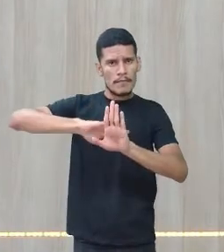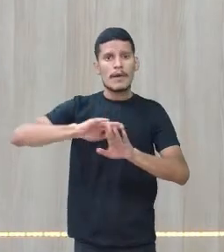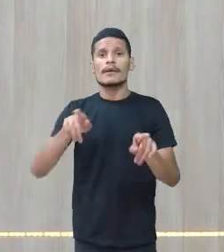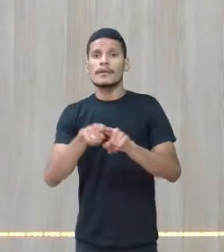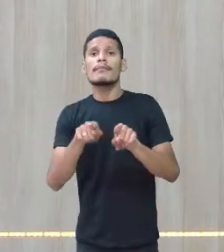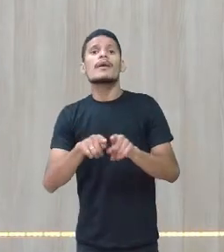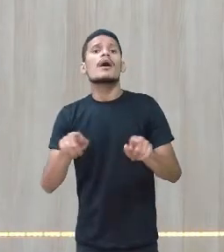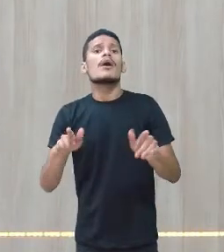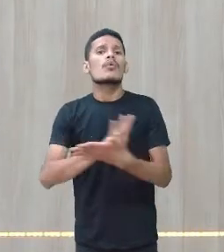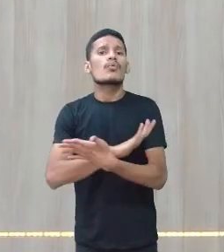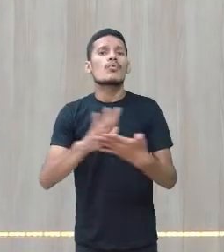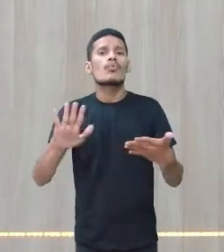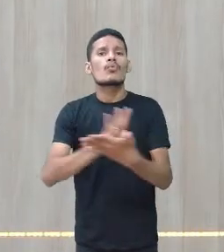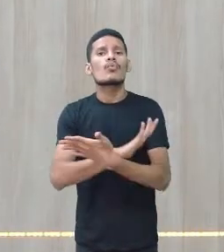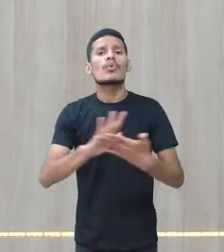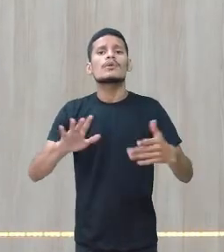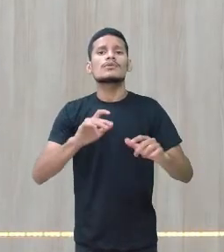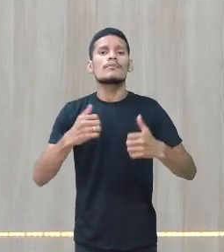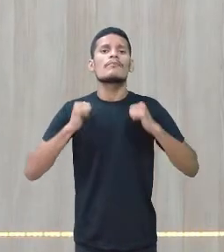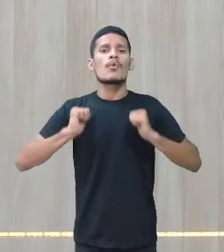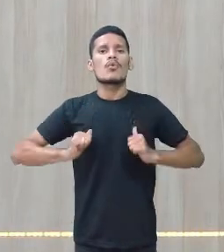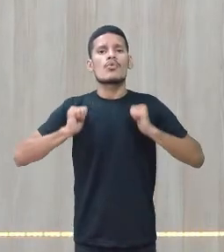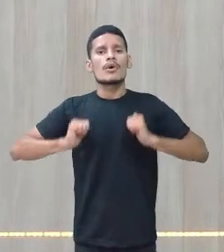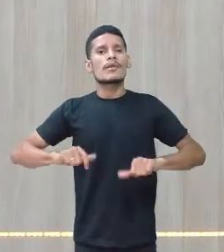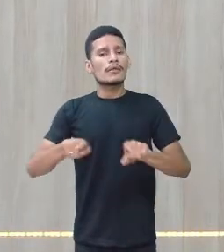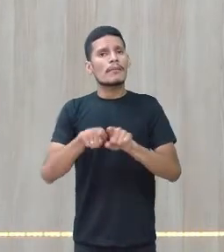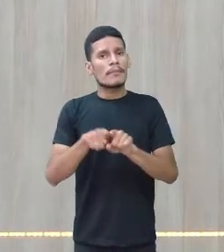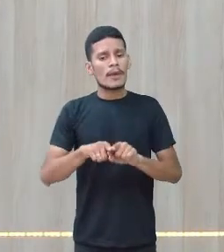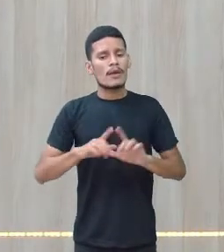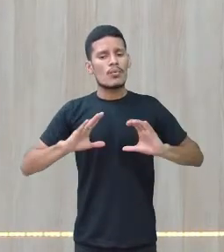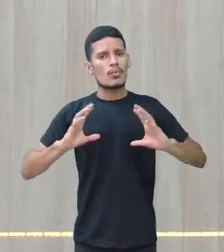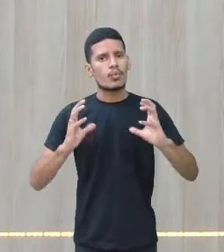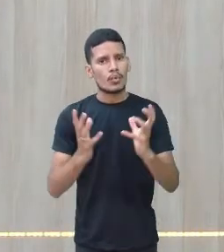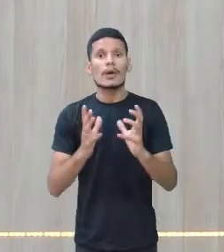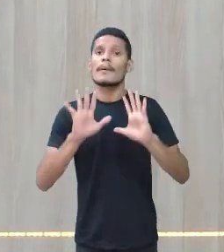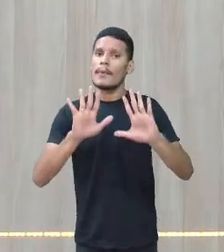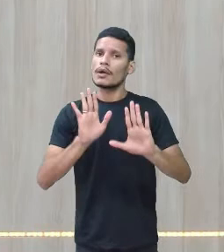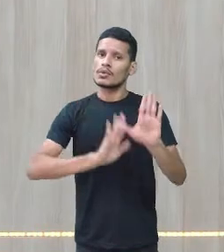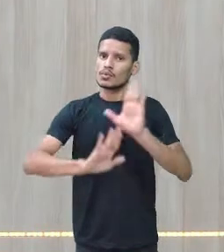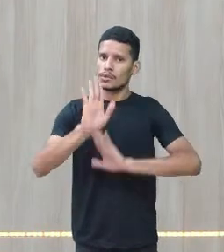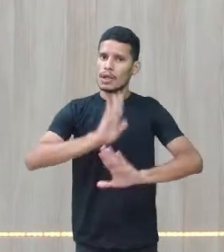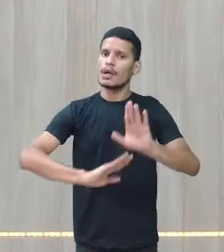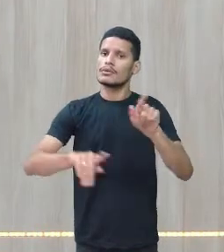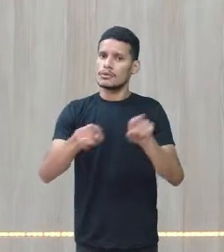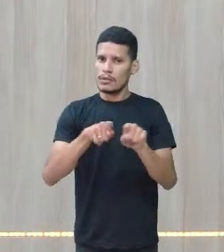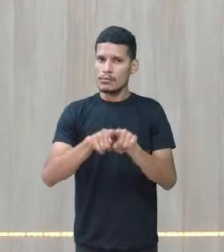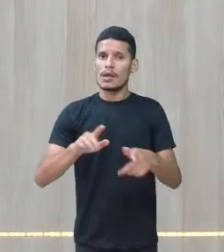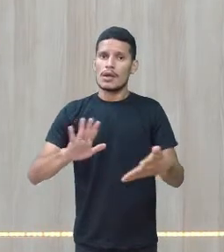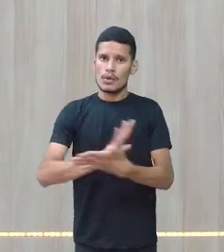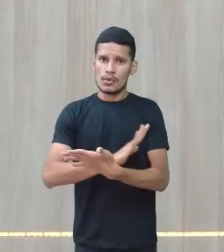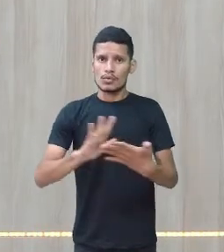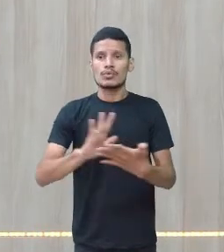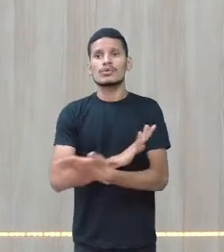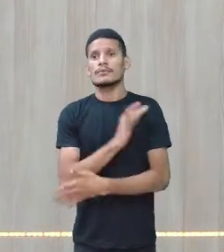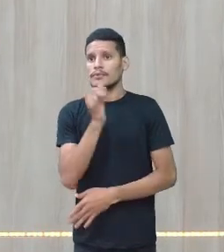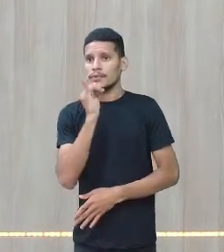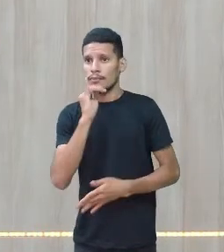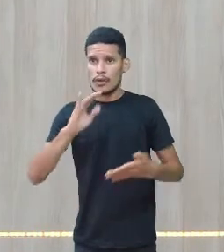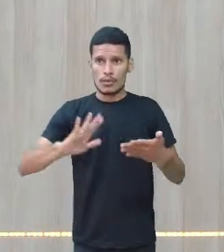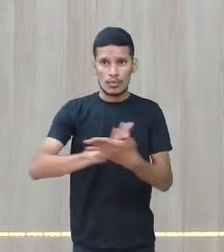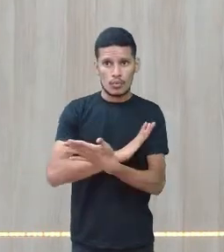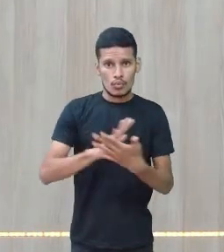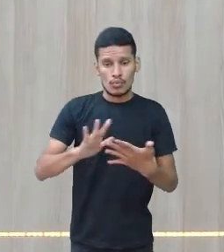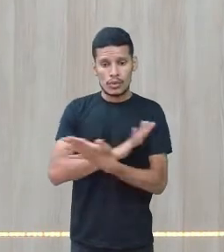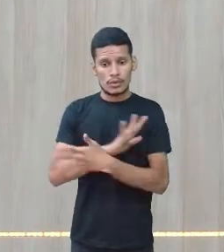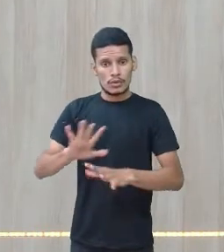bolsa macia de alguém colocar aí, né? Mas também ter alguns cuidados na questão aí de doença infecciosa, na questão aí